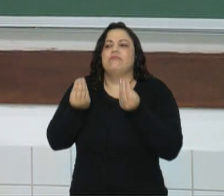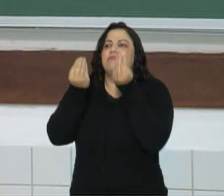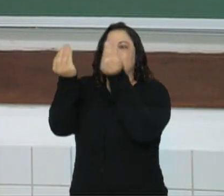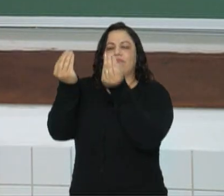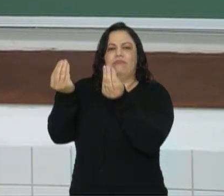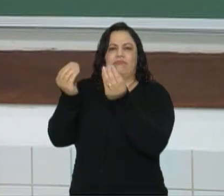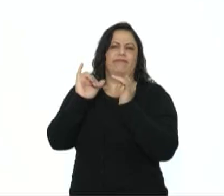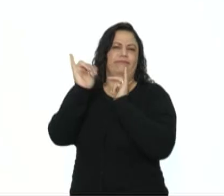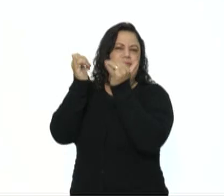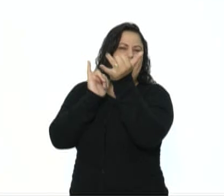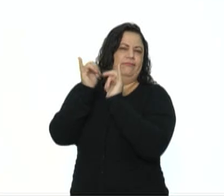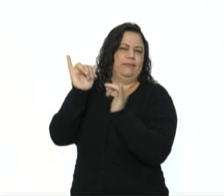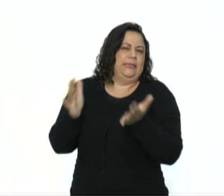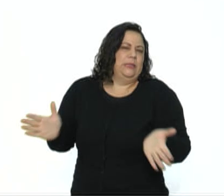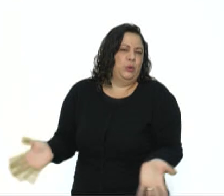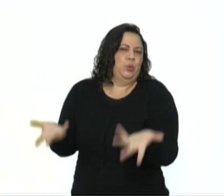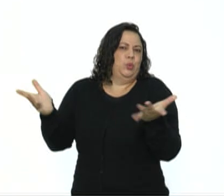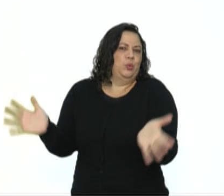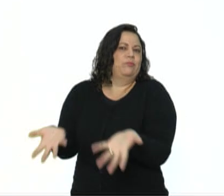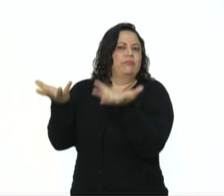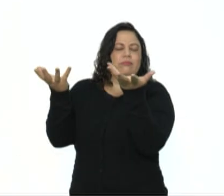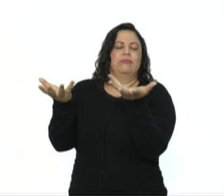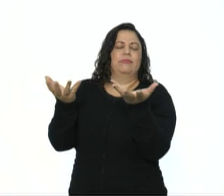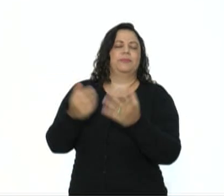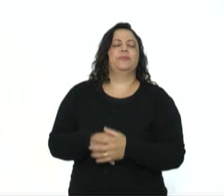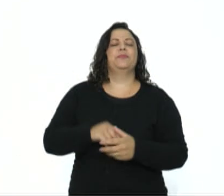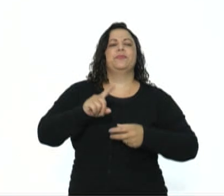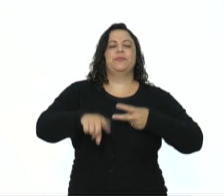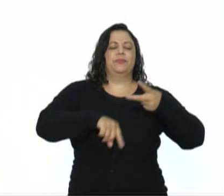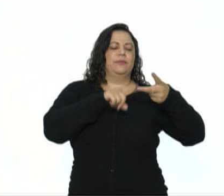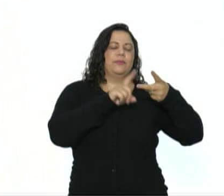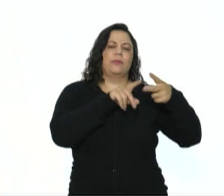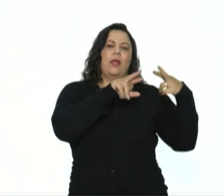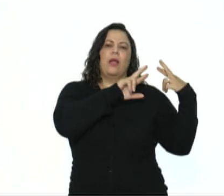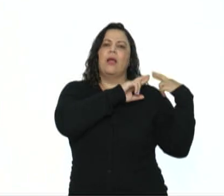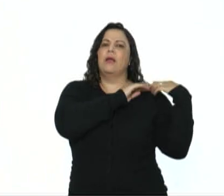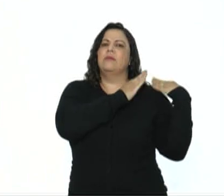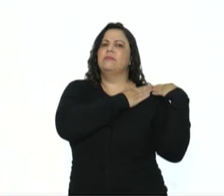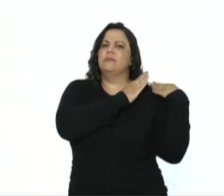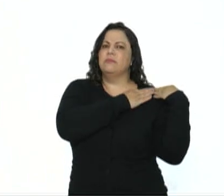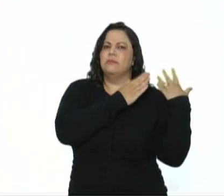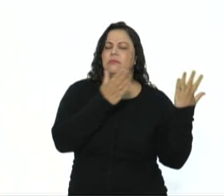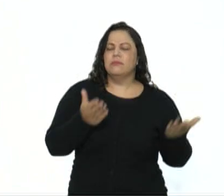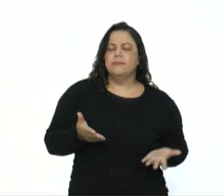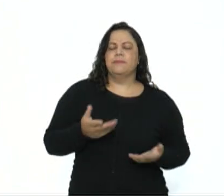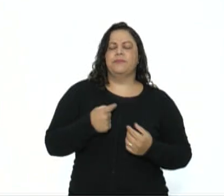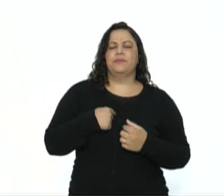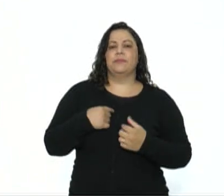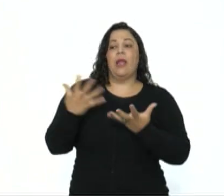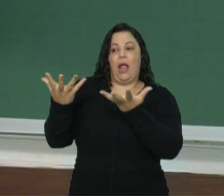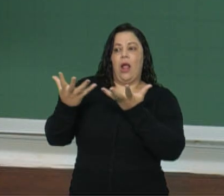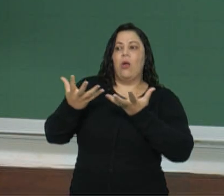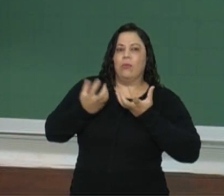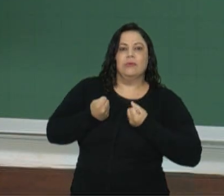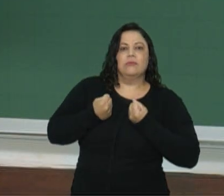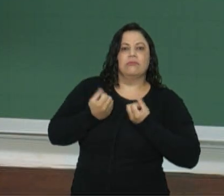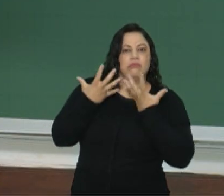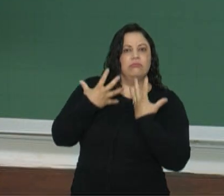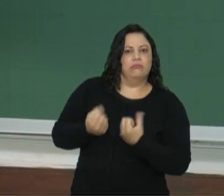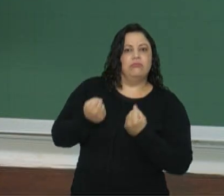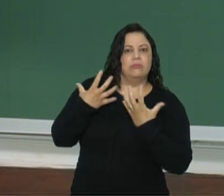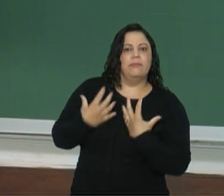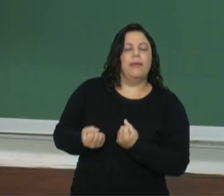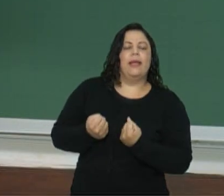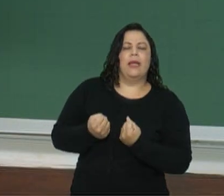a responsabilidade, reconhecer o bem recebido. Ou seja, a pessoa que recebeu aquele bem, ela